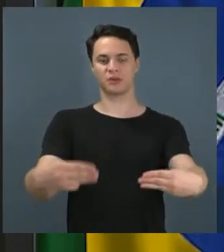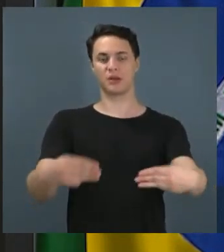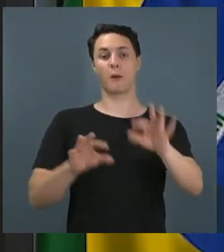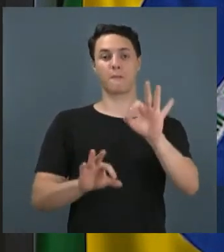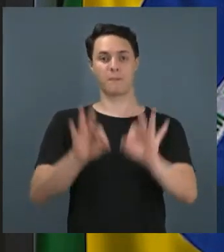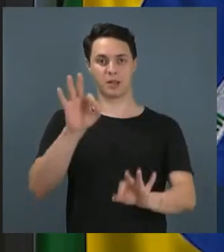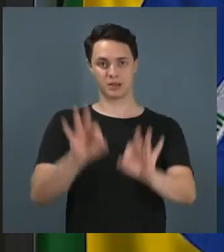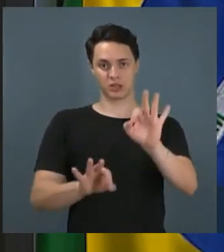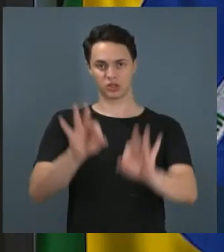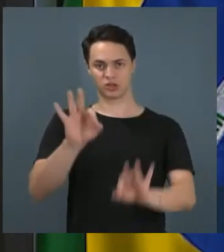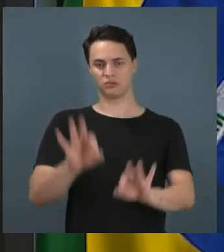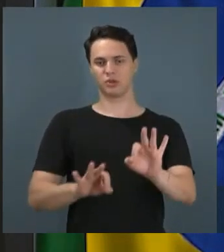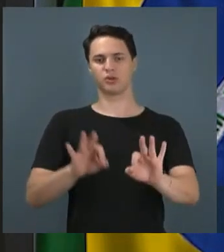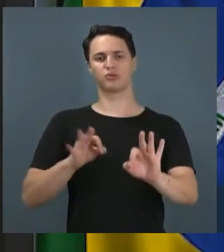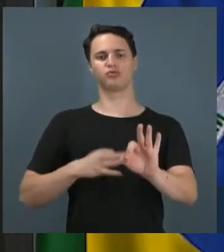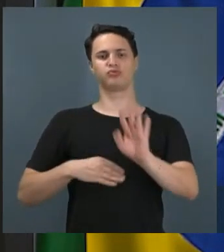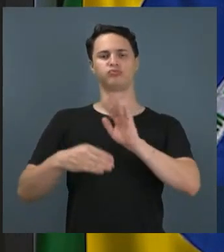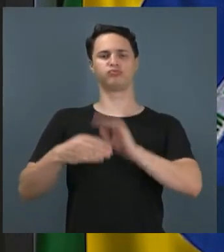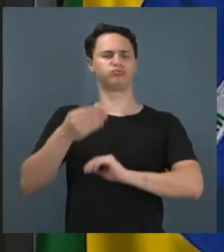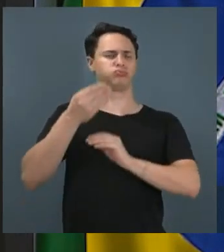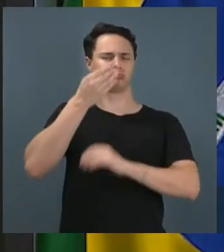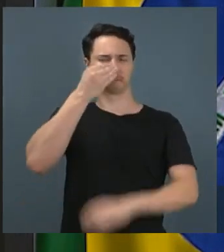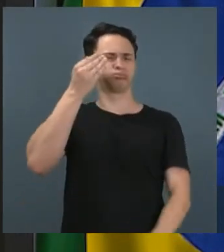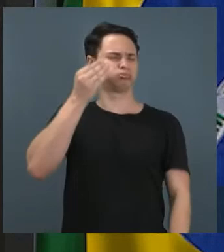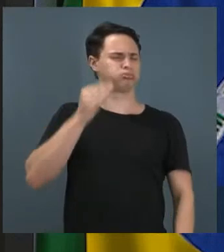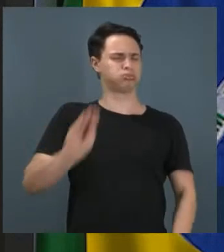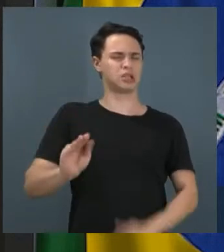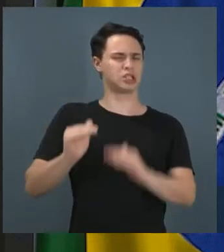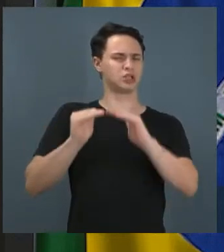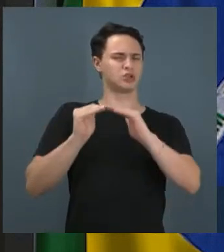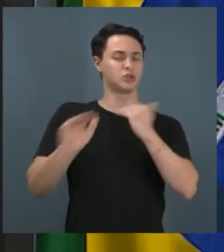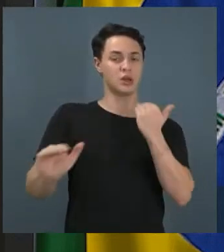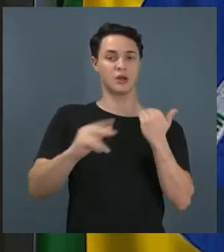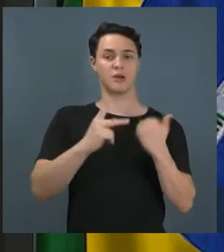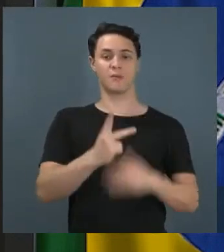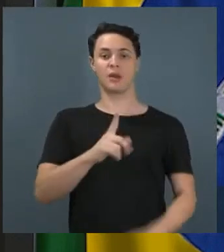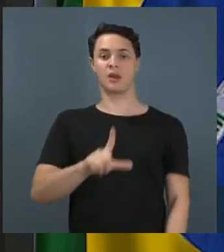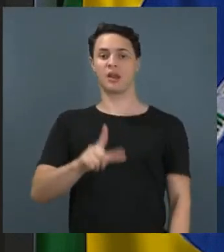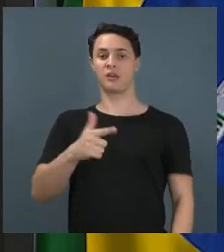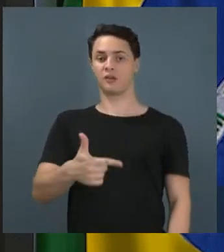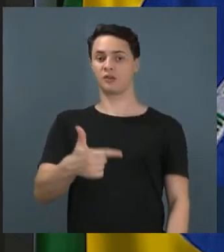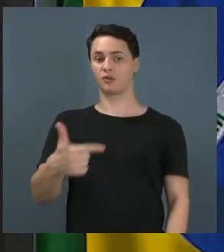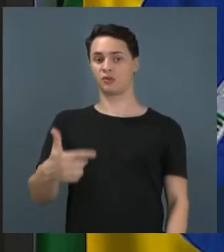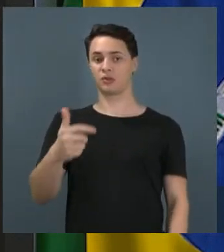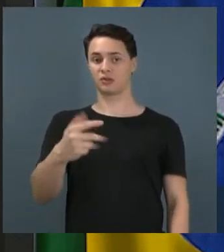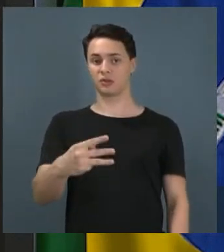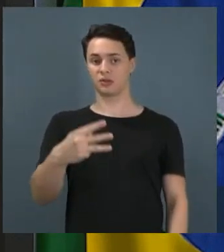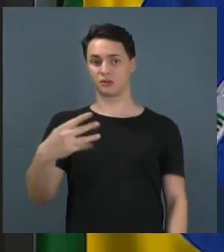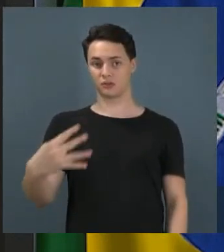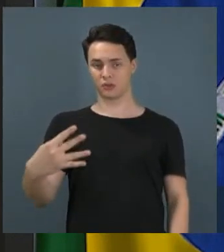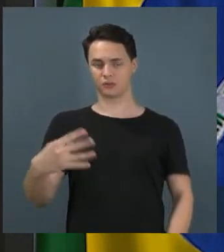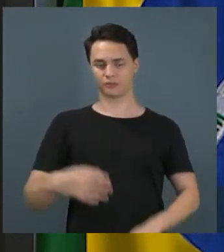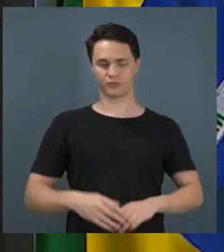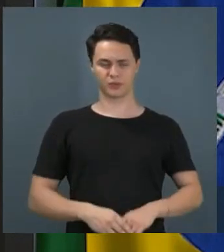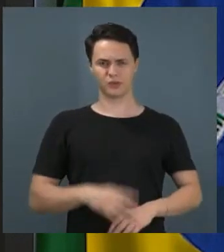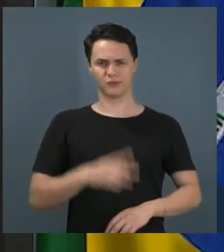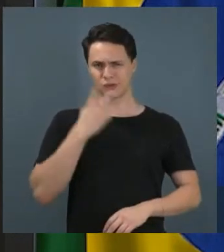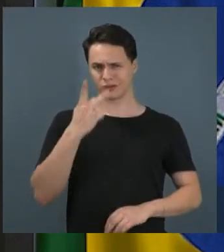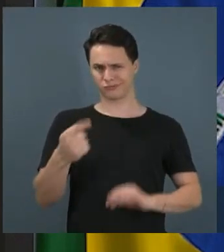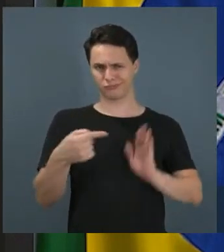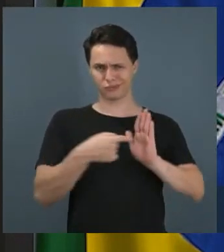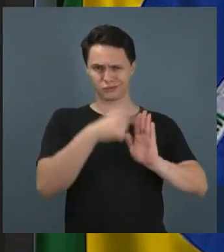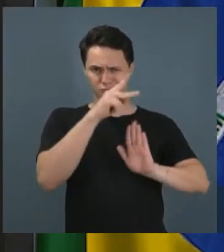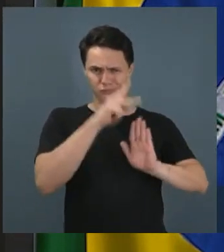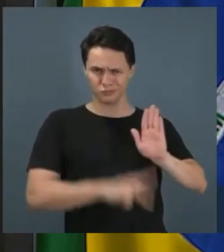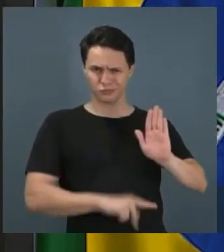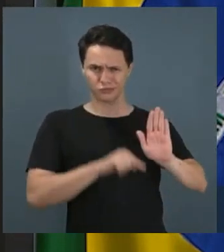Planejamento repudia completamente o PL 2234, dizendo que inexiste